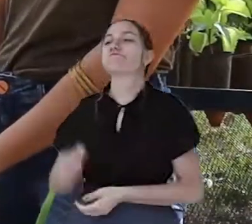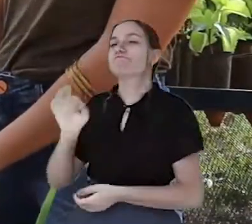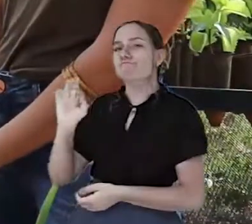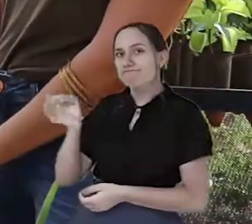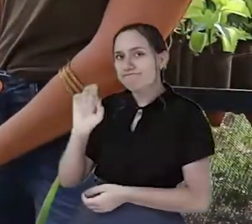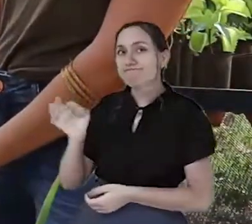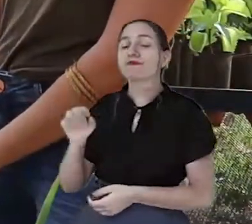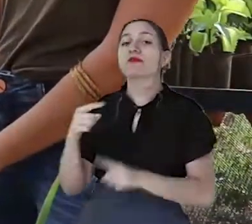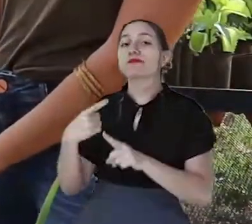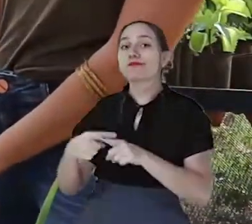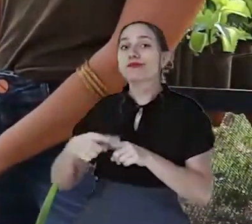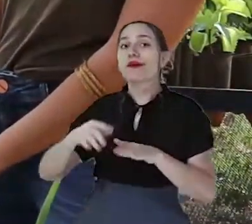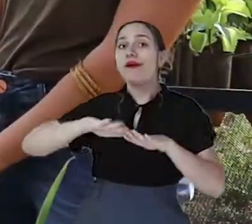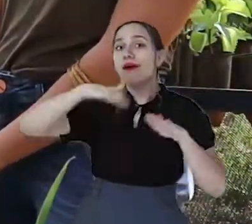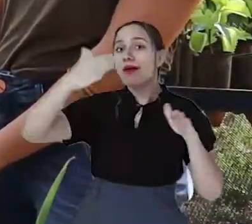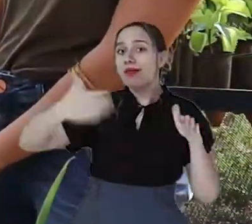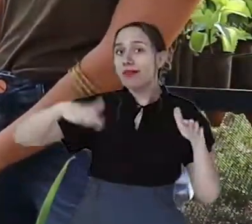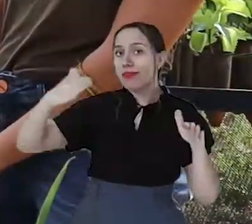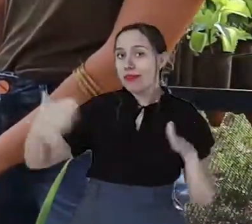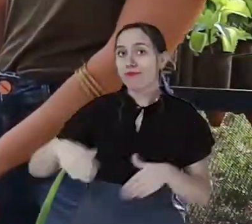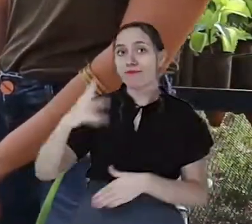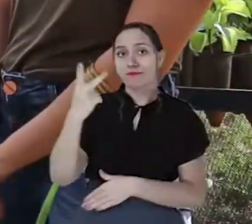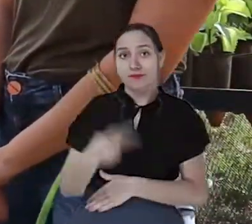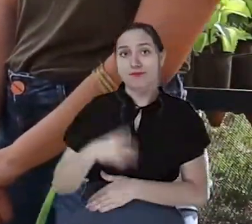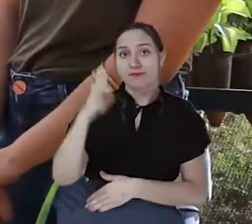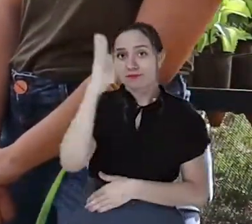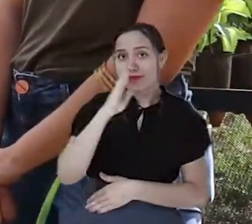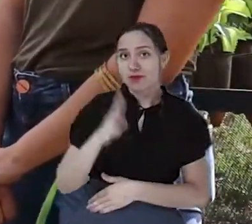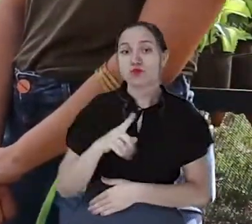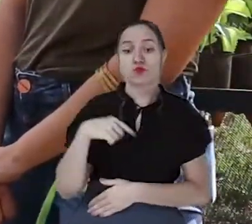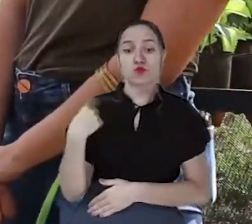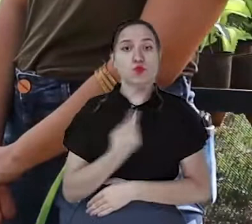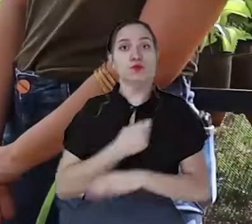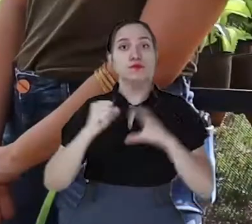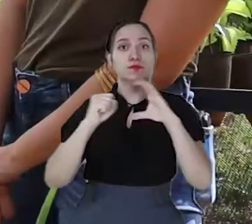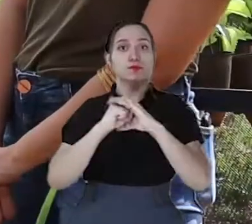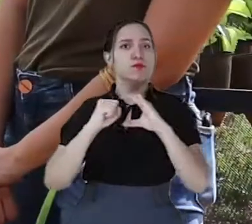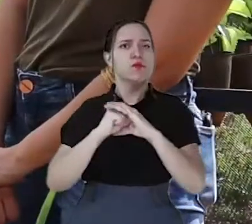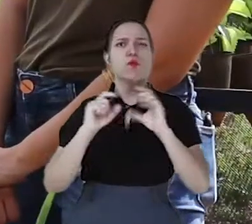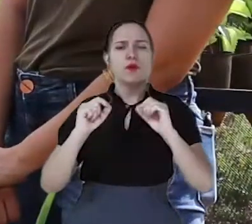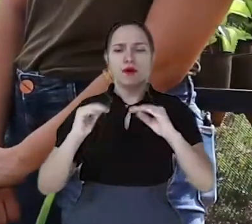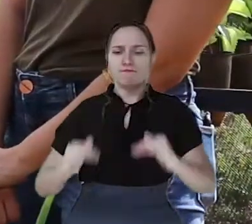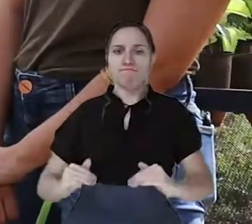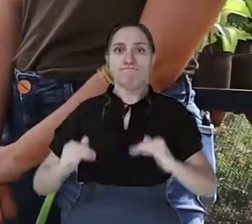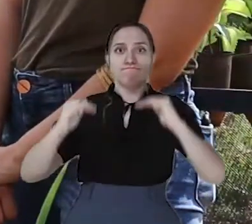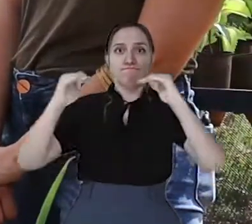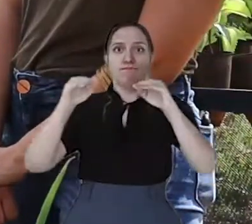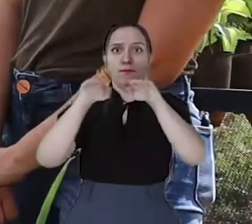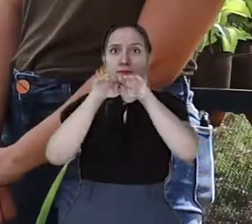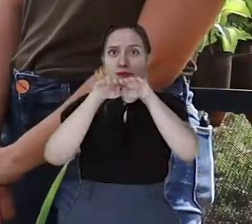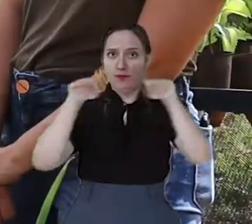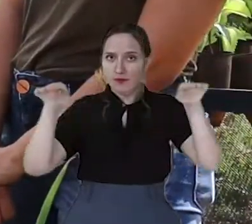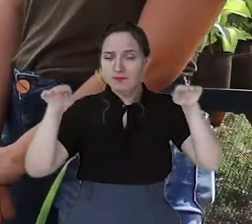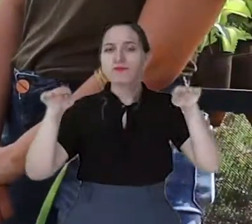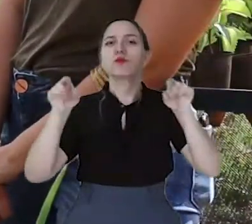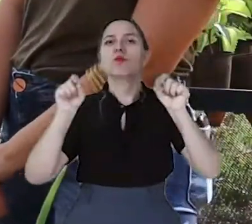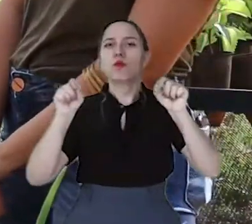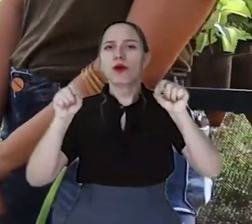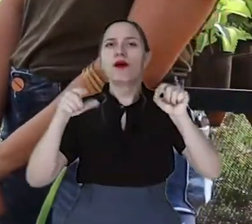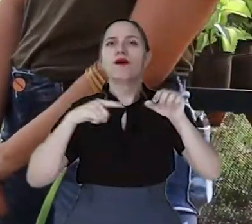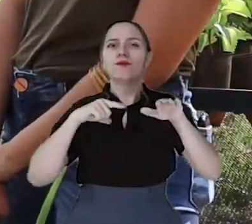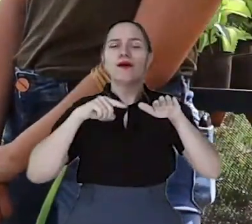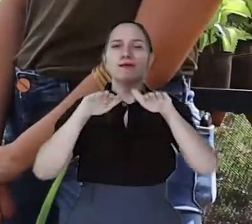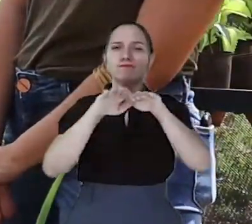brasileiro, né, nós estamos no Planalto Central. O que é um Planalto? É um plano alto. Então nós vamos ter aqui, mais ao lado, nós vamos